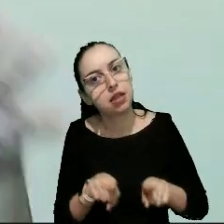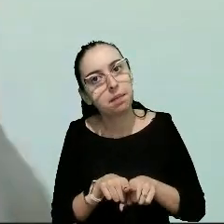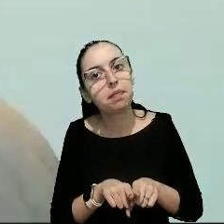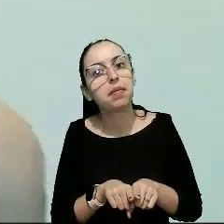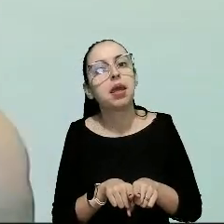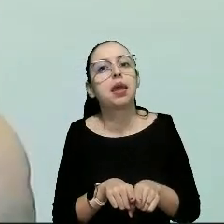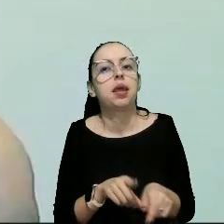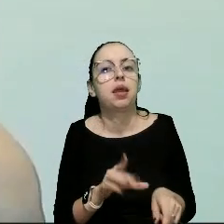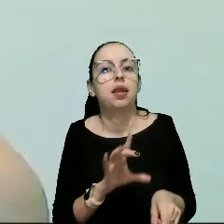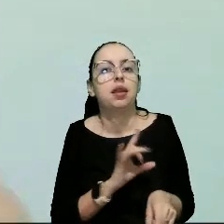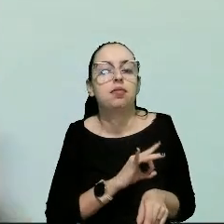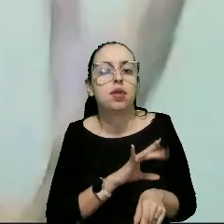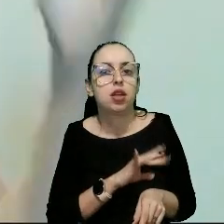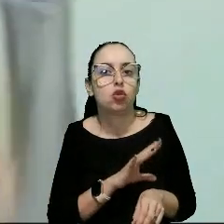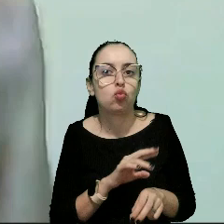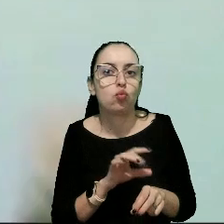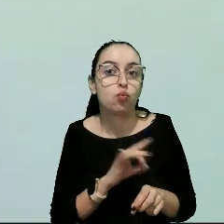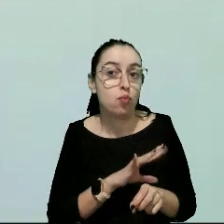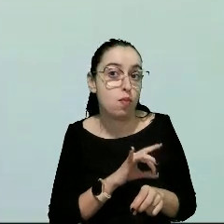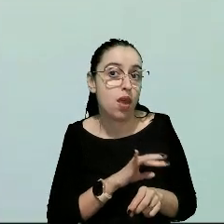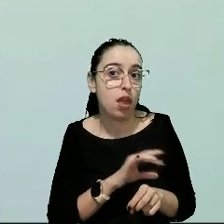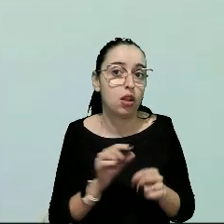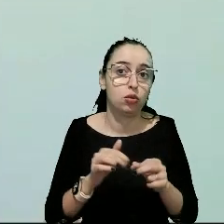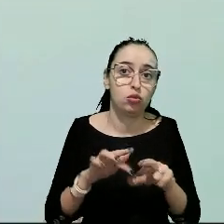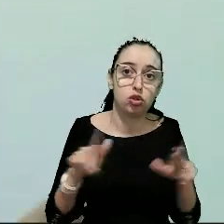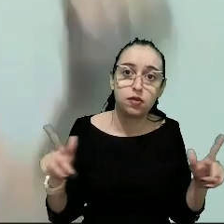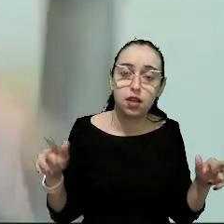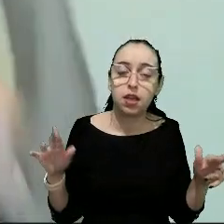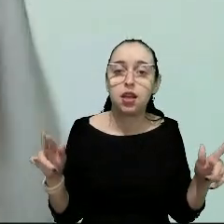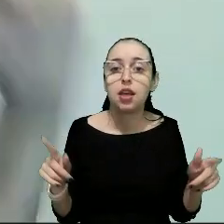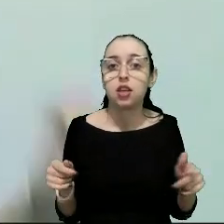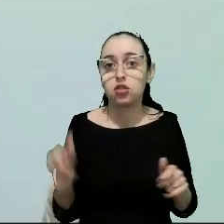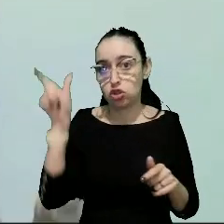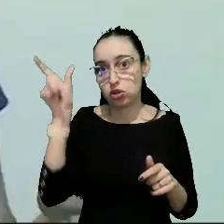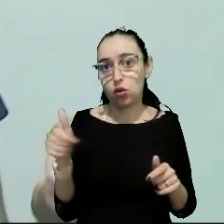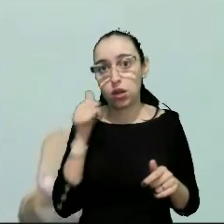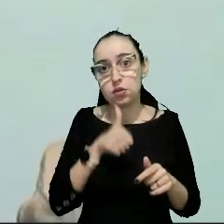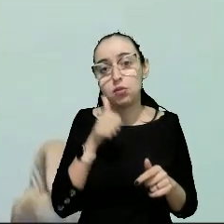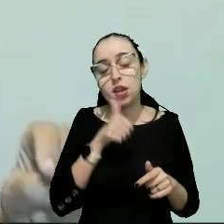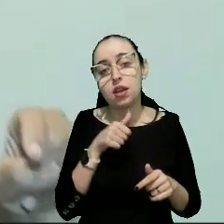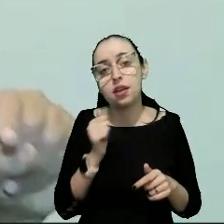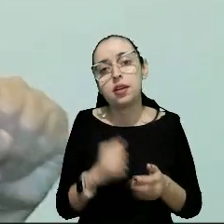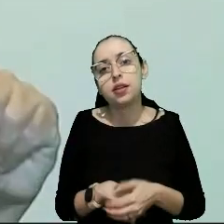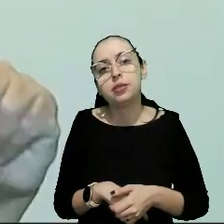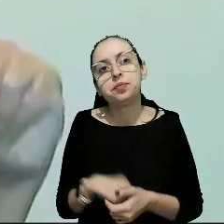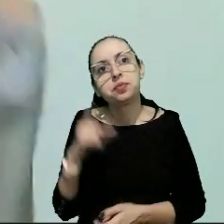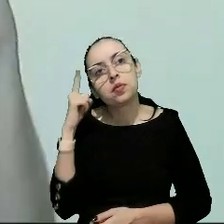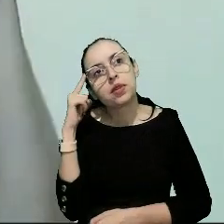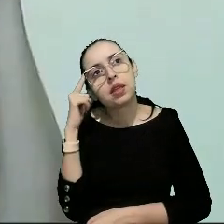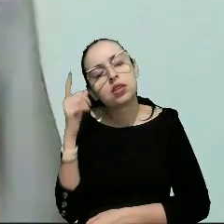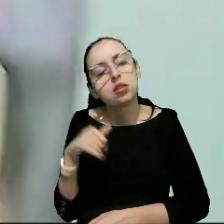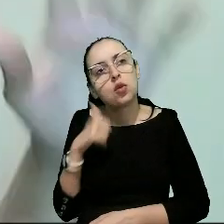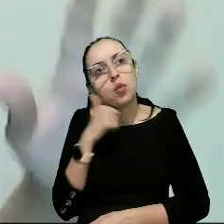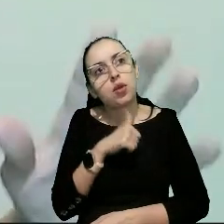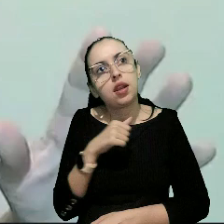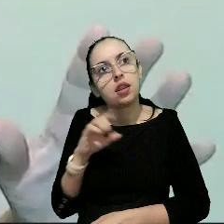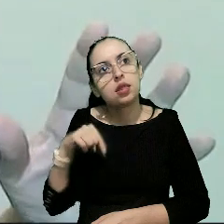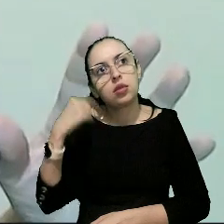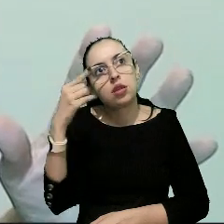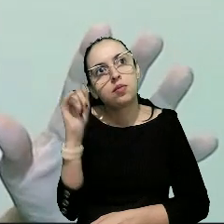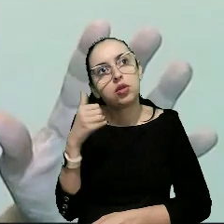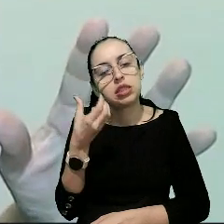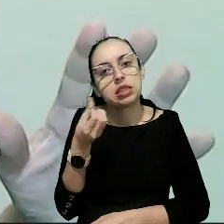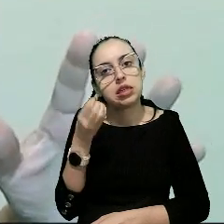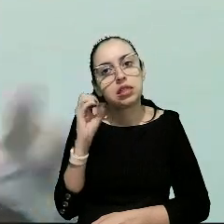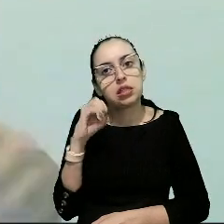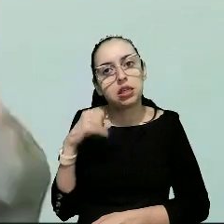têm medo, e medos diferentes. Mas tem a velha autonomia, que é o que as mulheres me falam, principalmente depois de 60